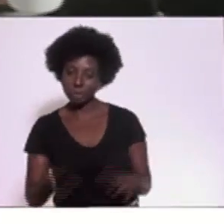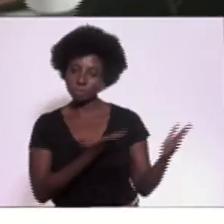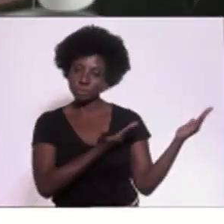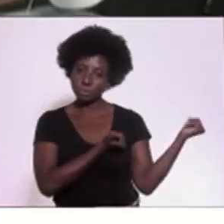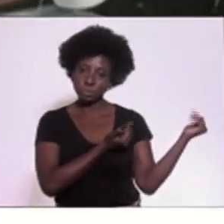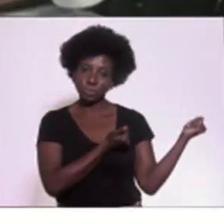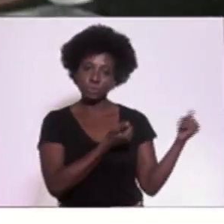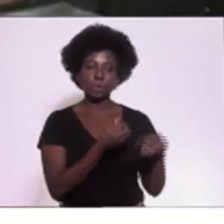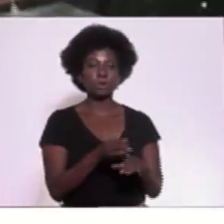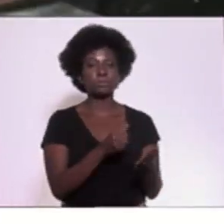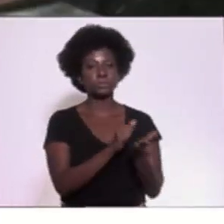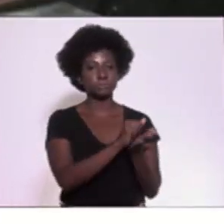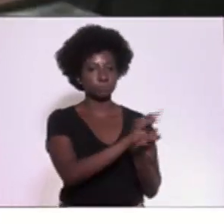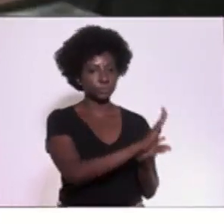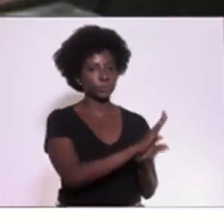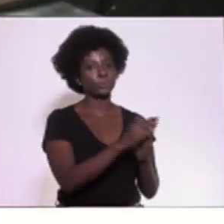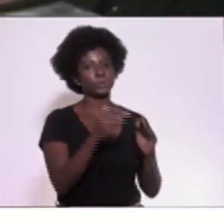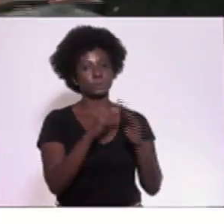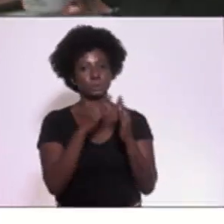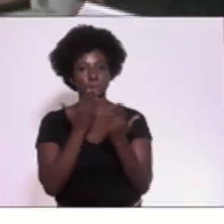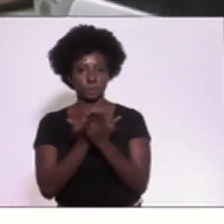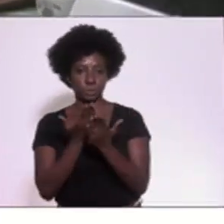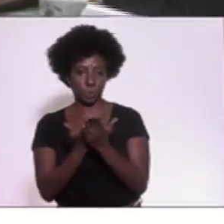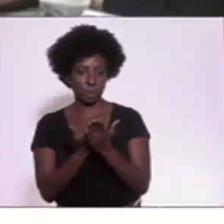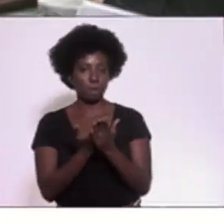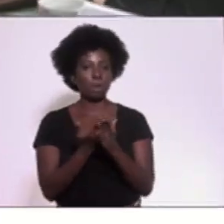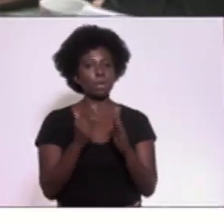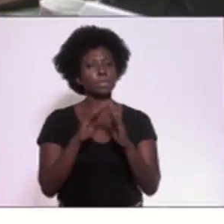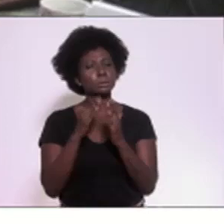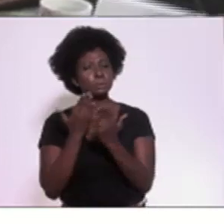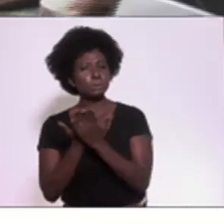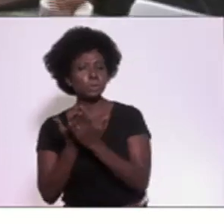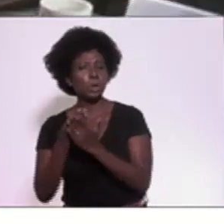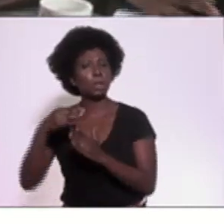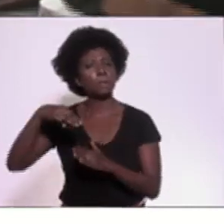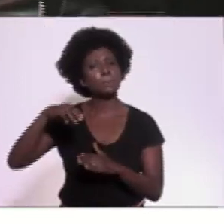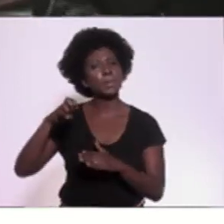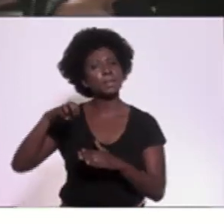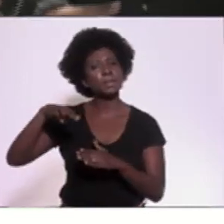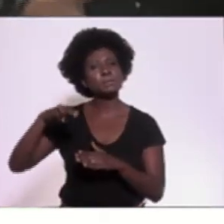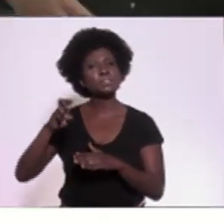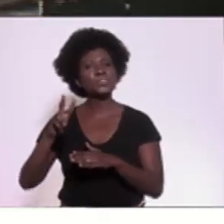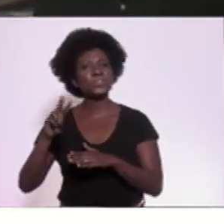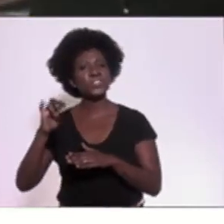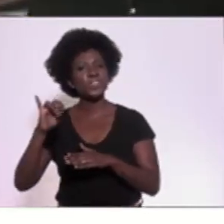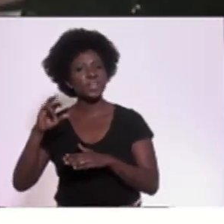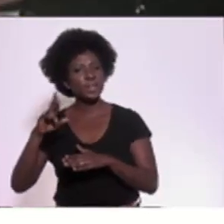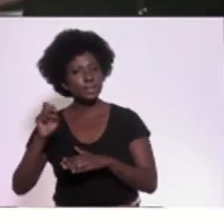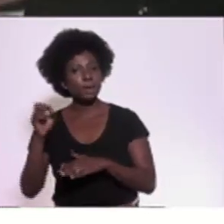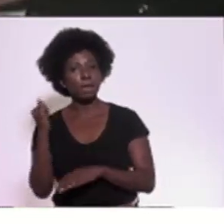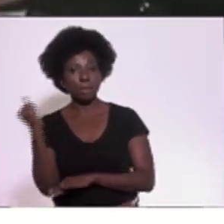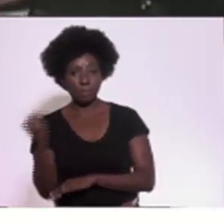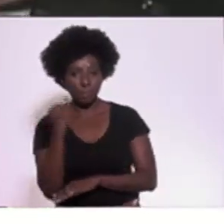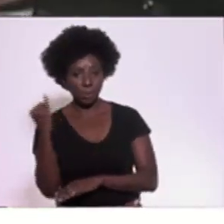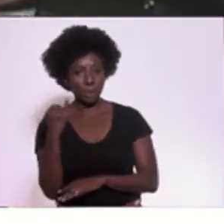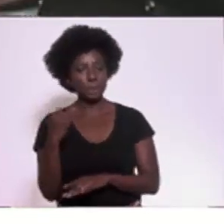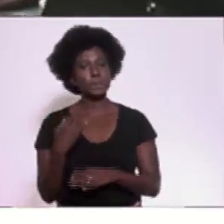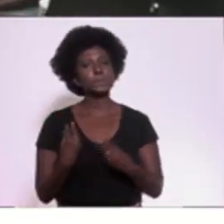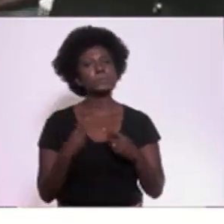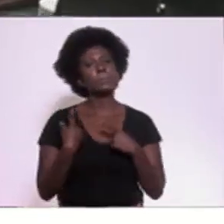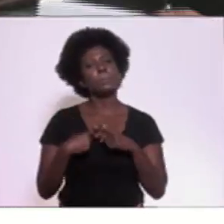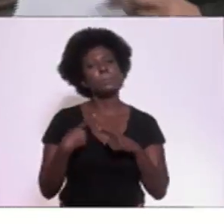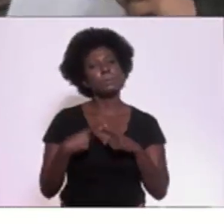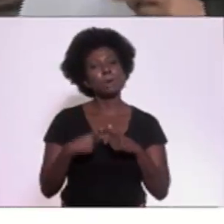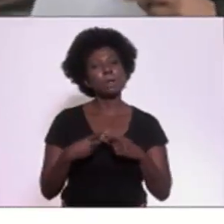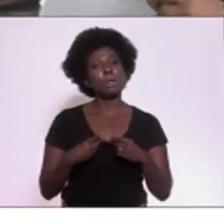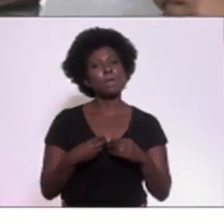escola. E o Menezes Vieira é um colégio importante ali no Barreto, que oferece o segundo segmento do ensino fundamental e